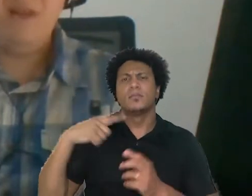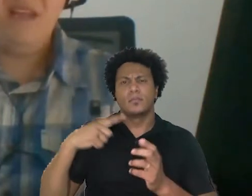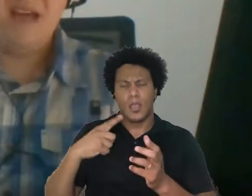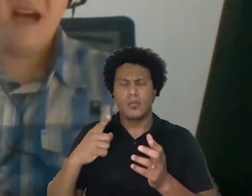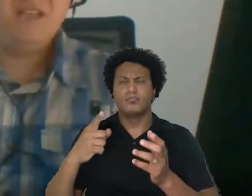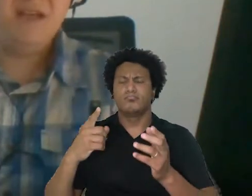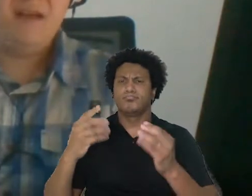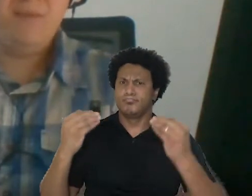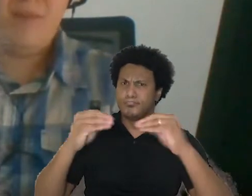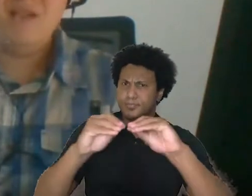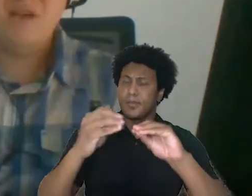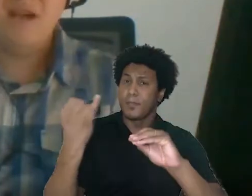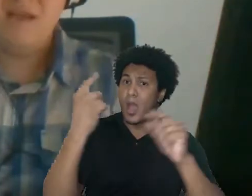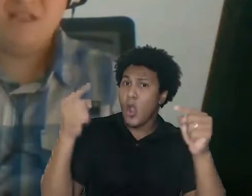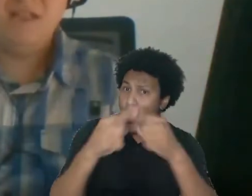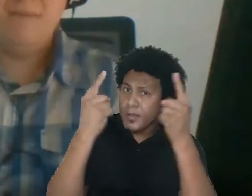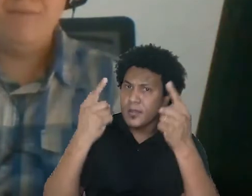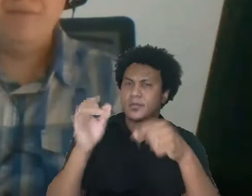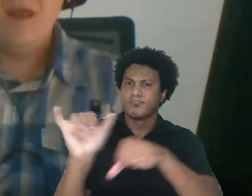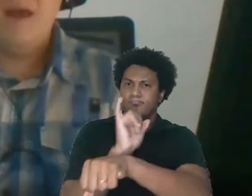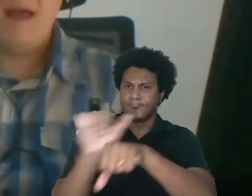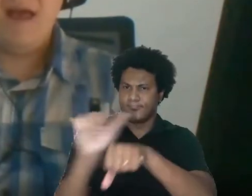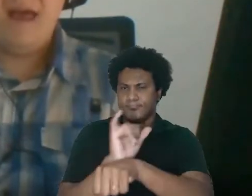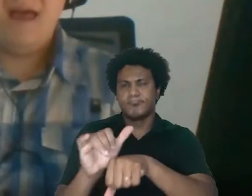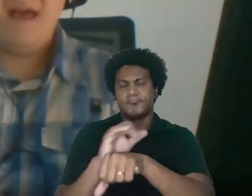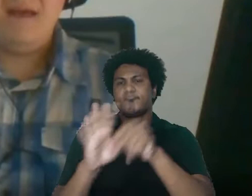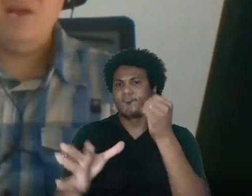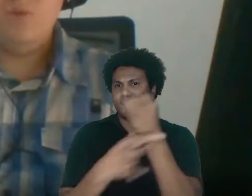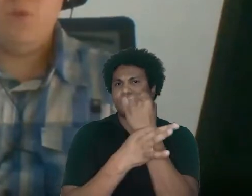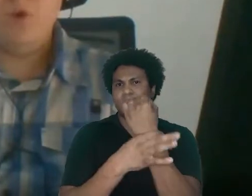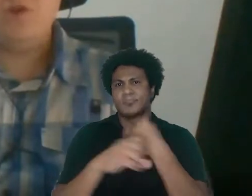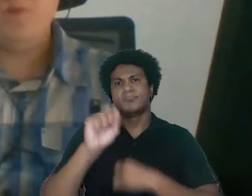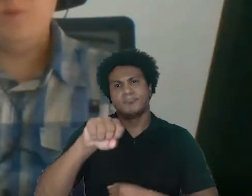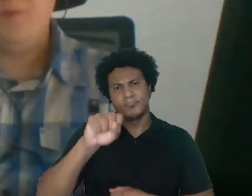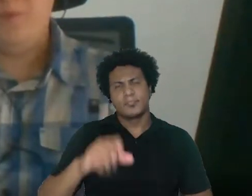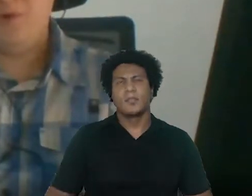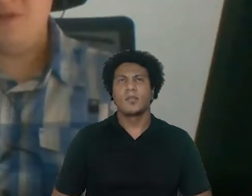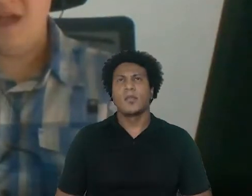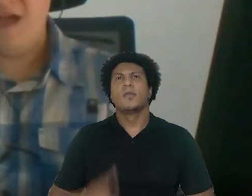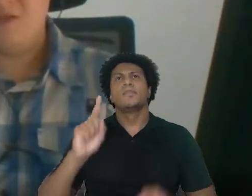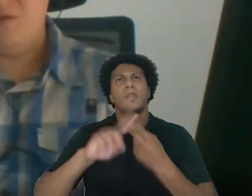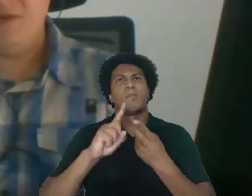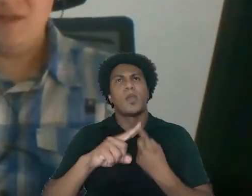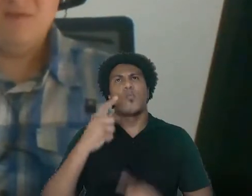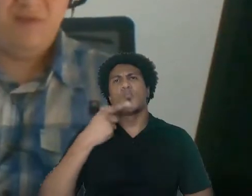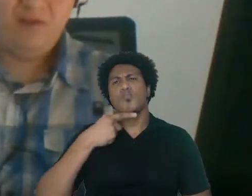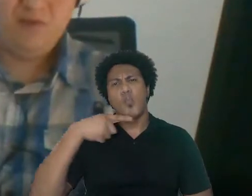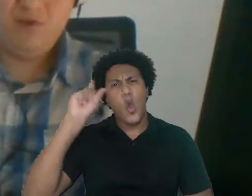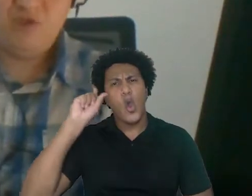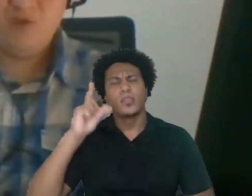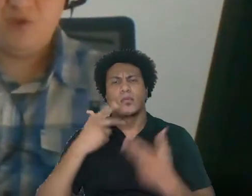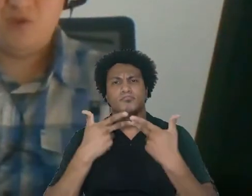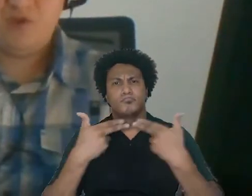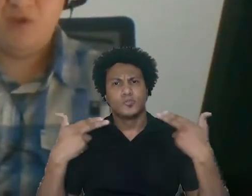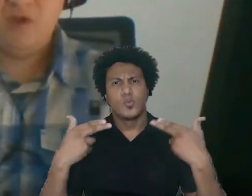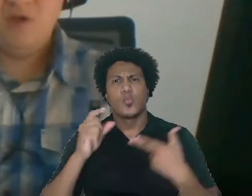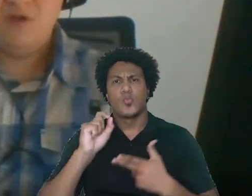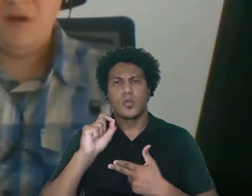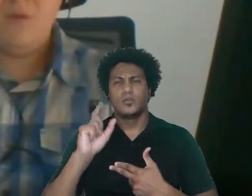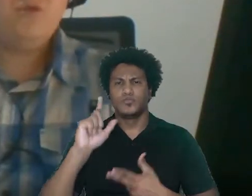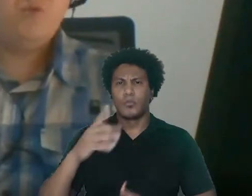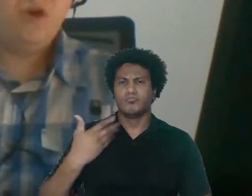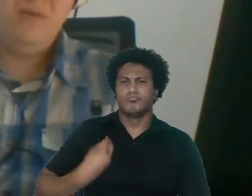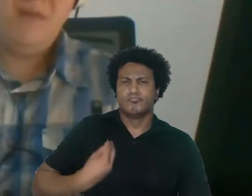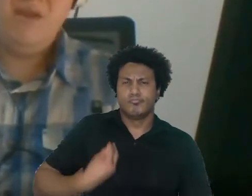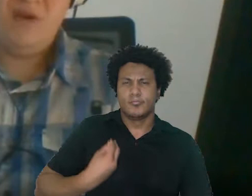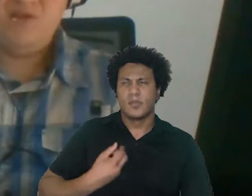sua aplicabilidade mais do que garantida. E um outro processo que eu tenho vivido nos últimos...